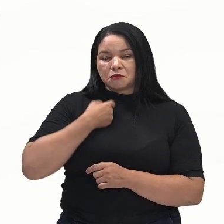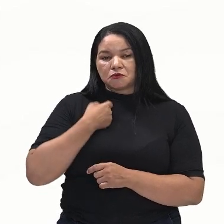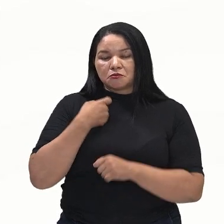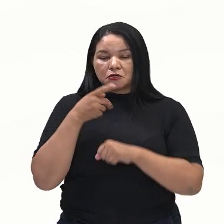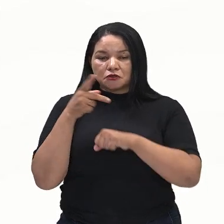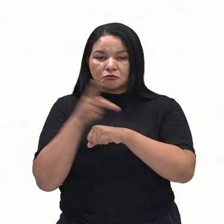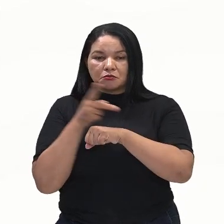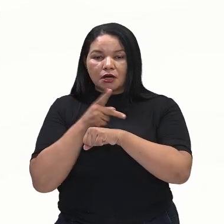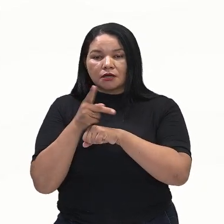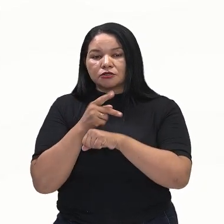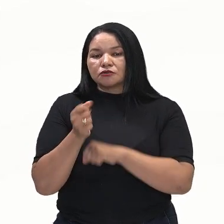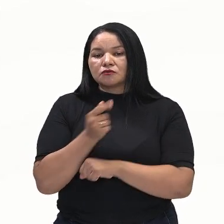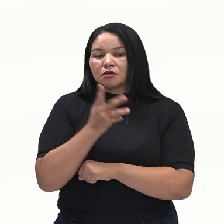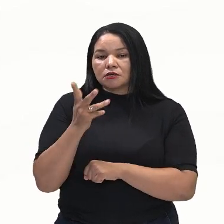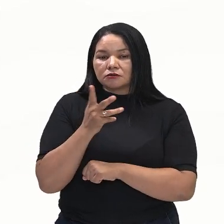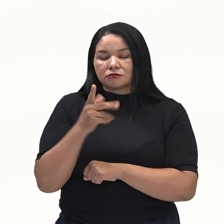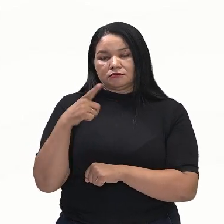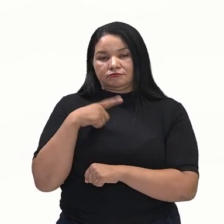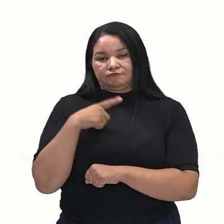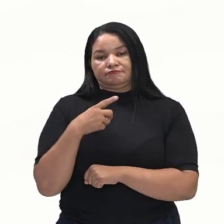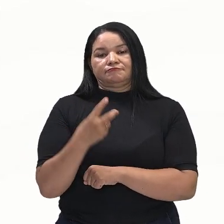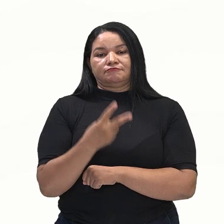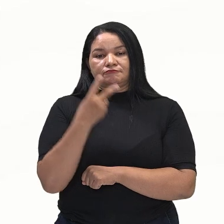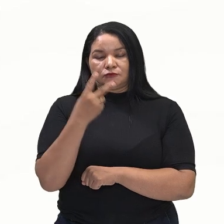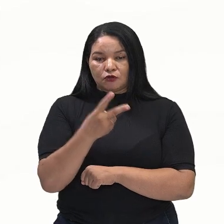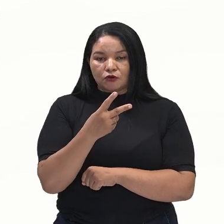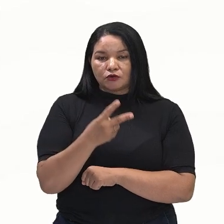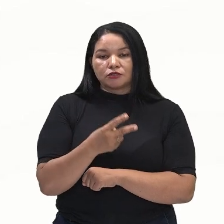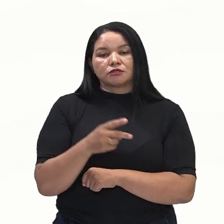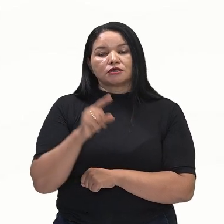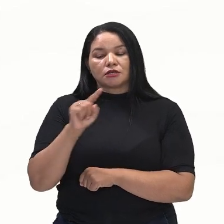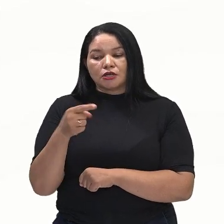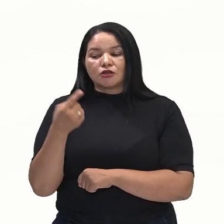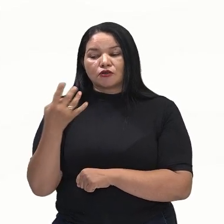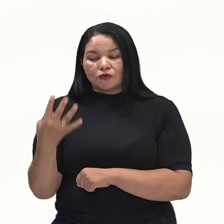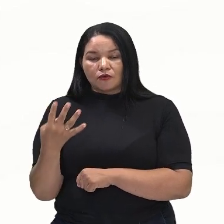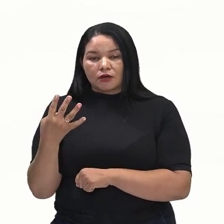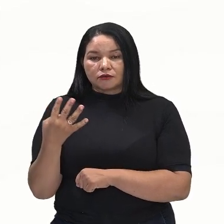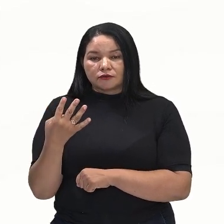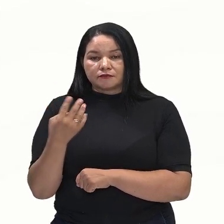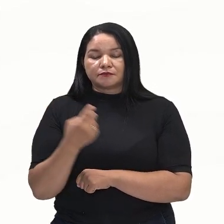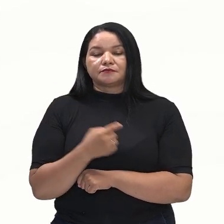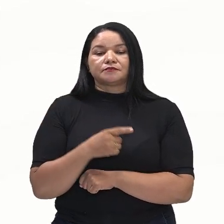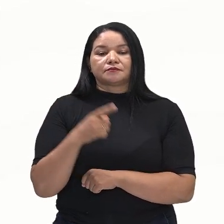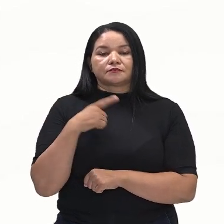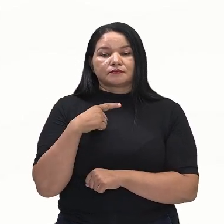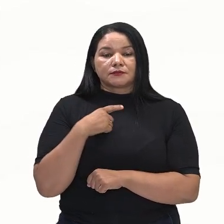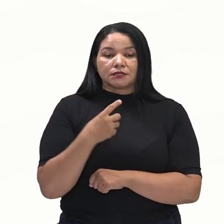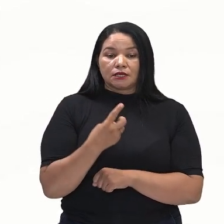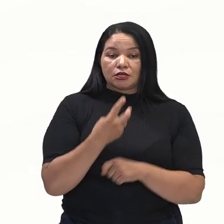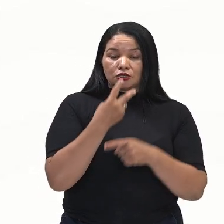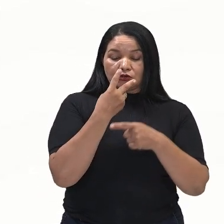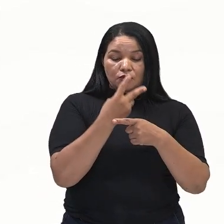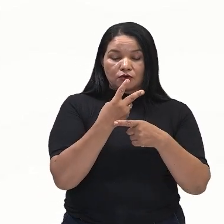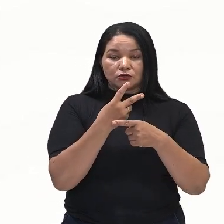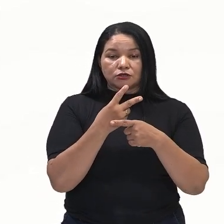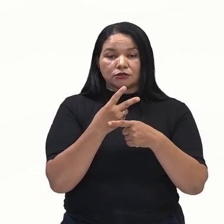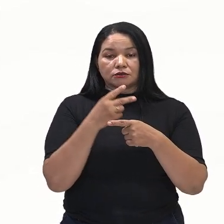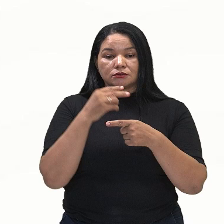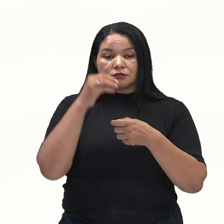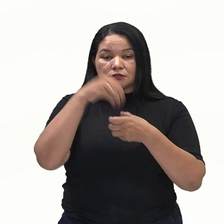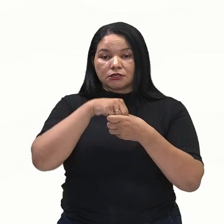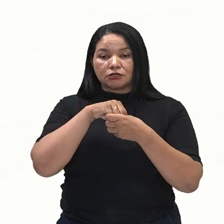Isso, 2. Eu tenho 2 e tenho 4. Então, a gente tem 2 números dentro de um universo de